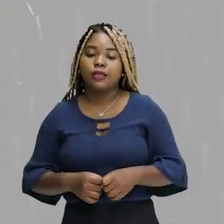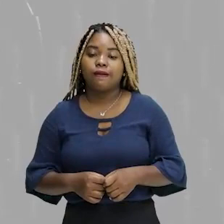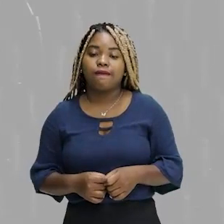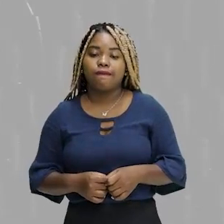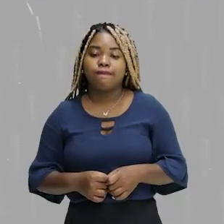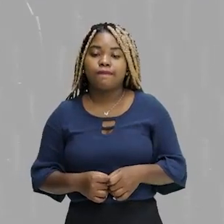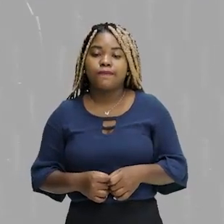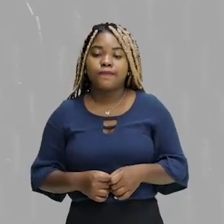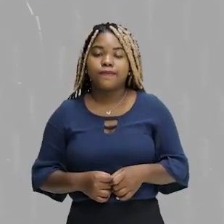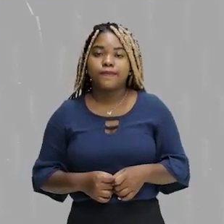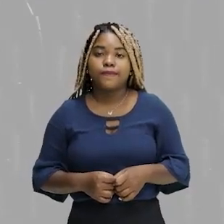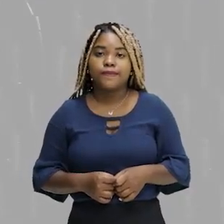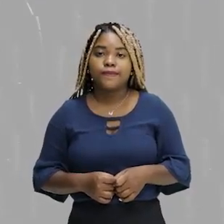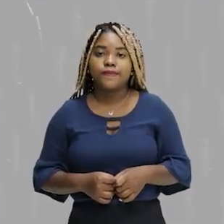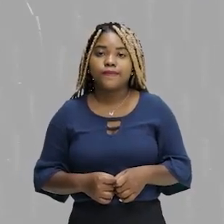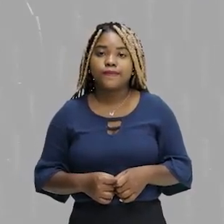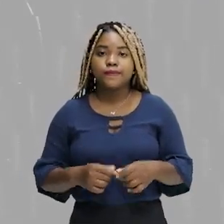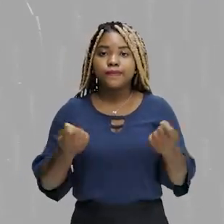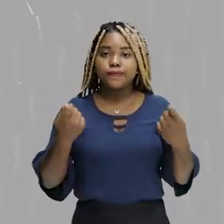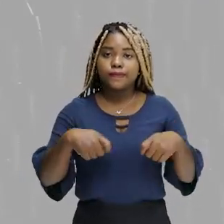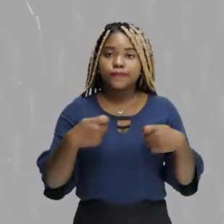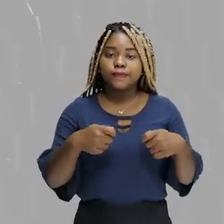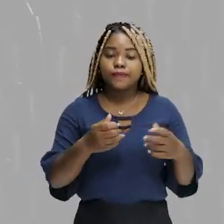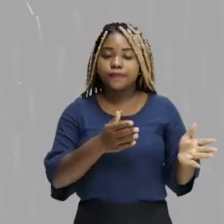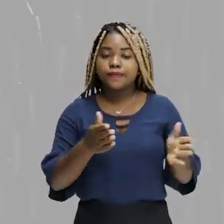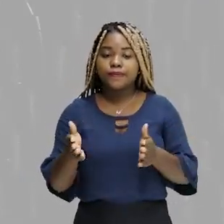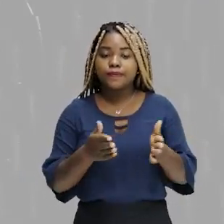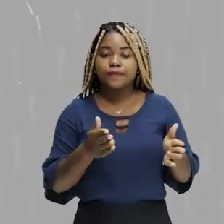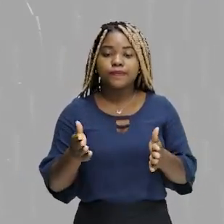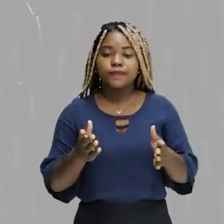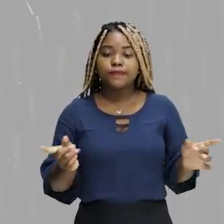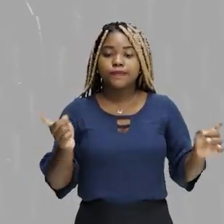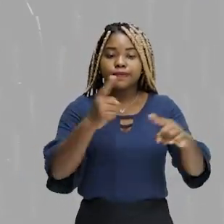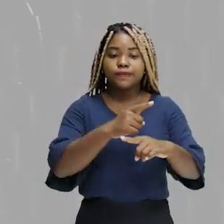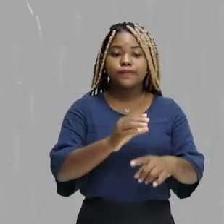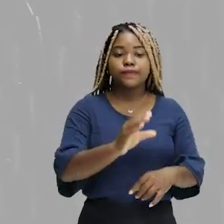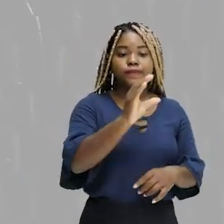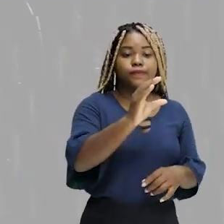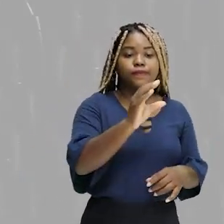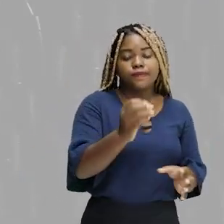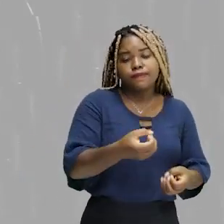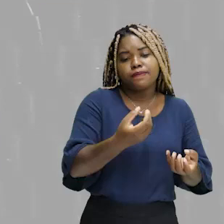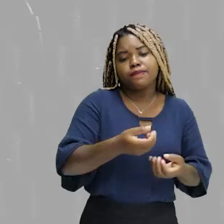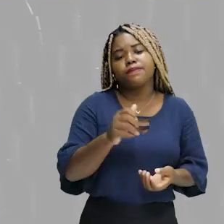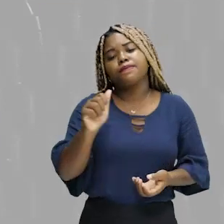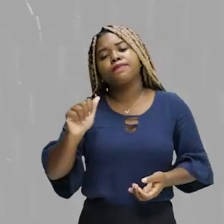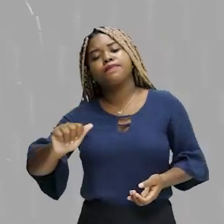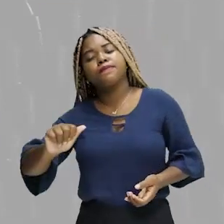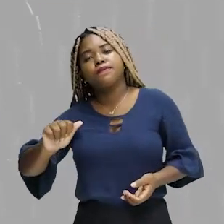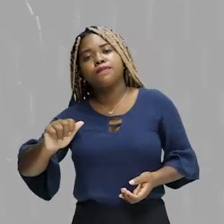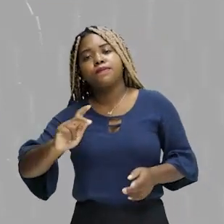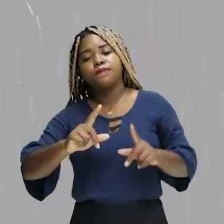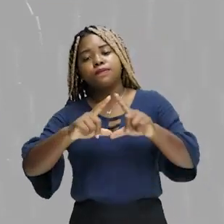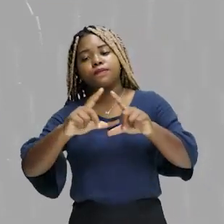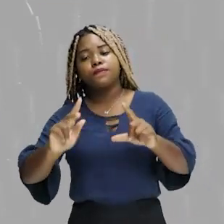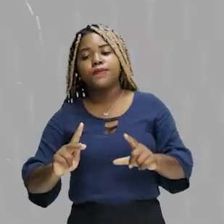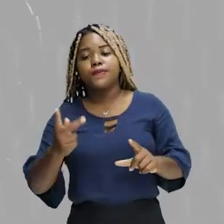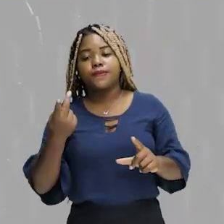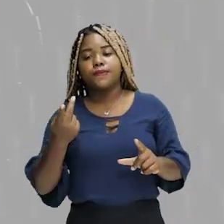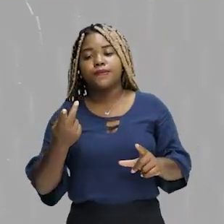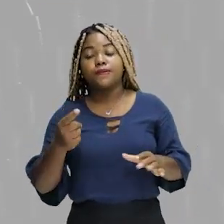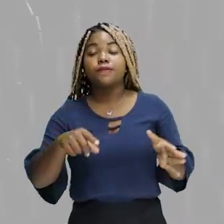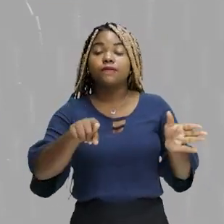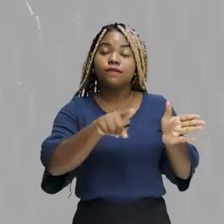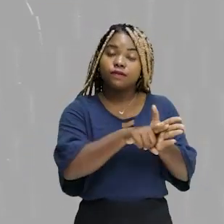ΔH é positivo, então o processo inverso, C produzindo A, o ΔH tem que ser